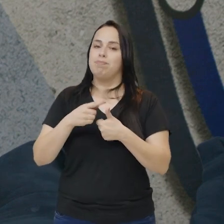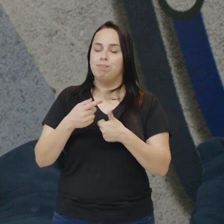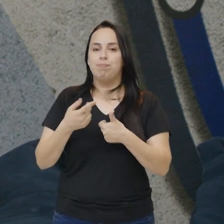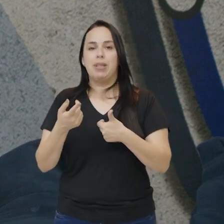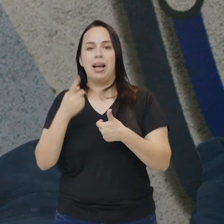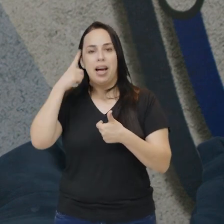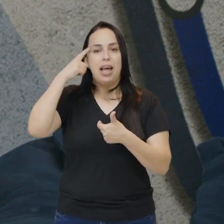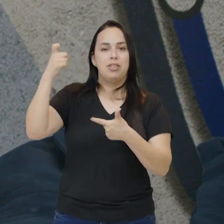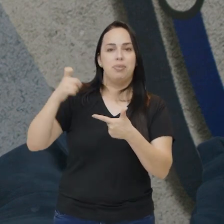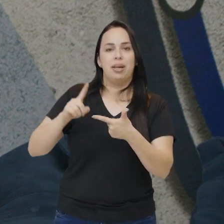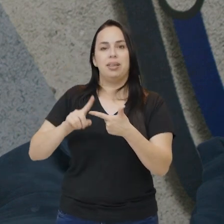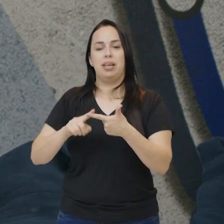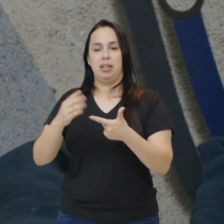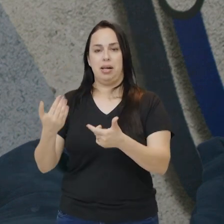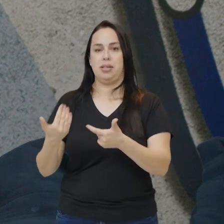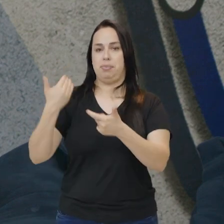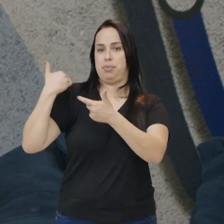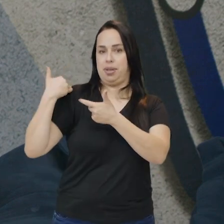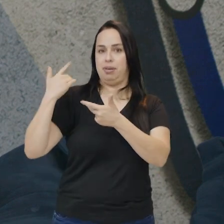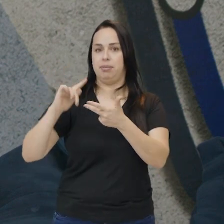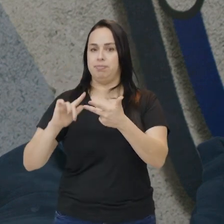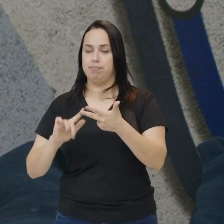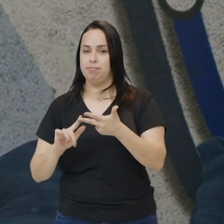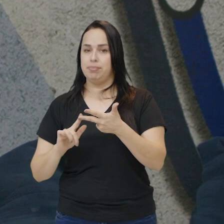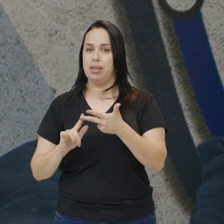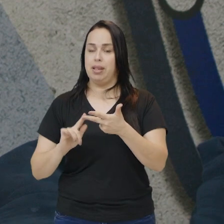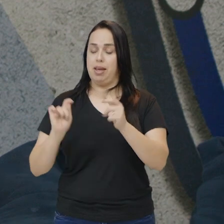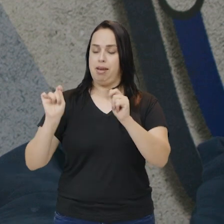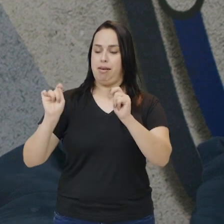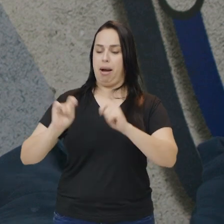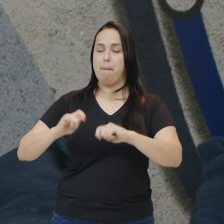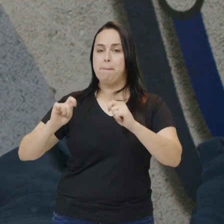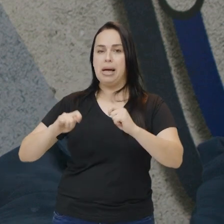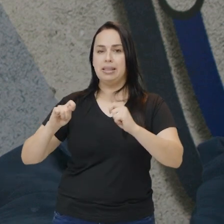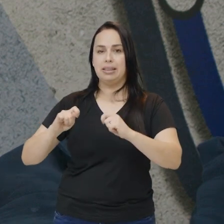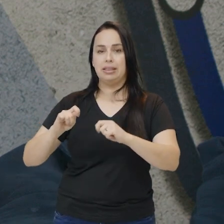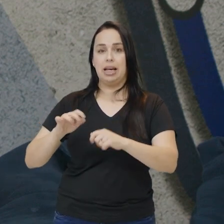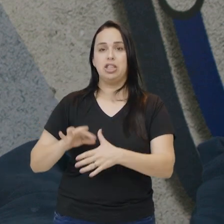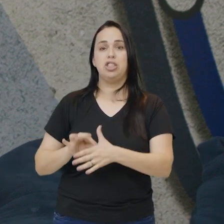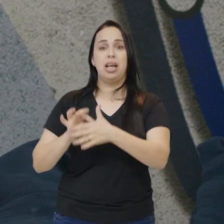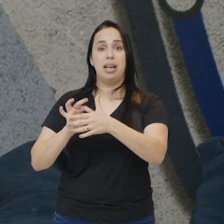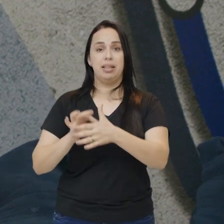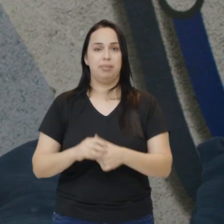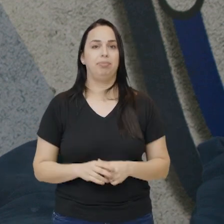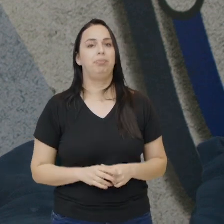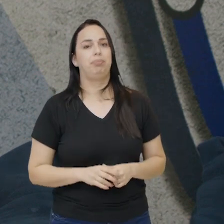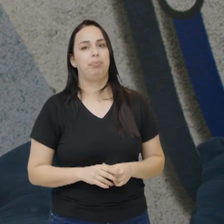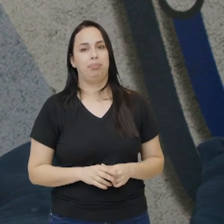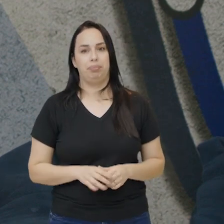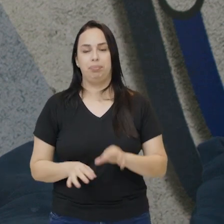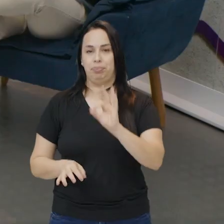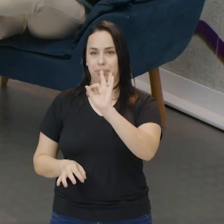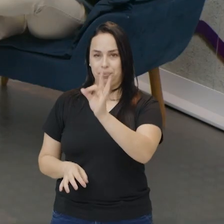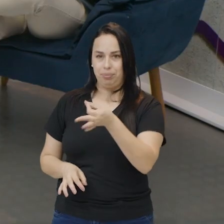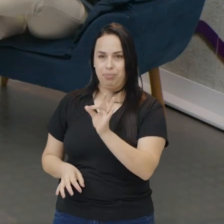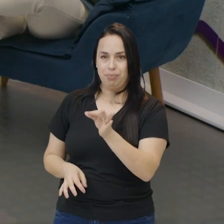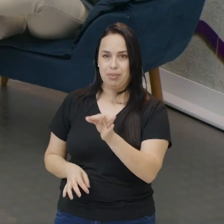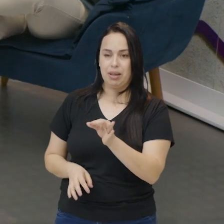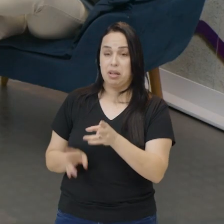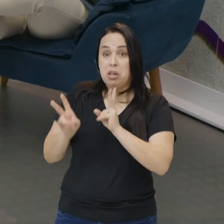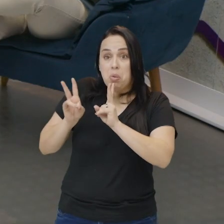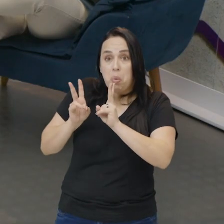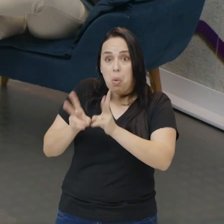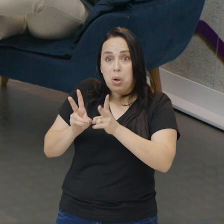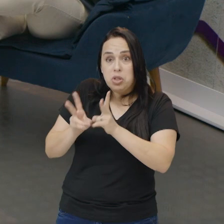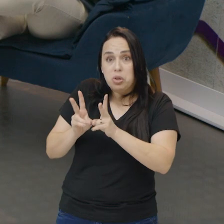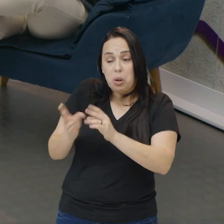bom senso, criatividade, responsabilidade e capacidade de liderança. É isso mesmo, Adri. E